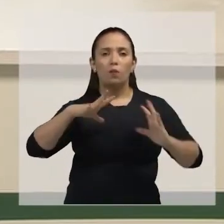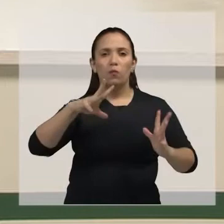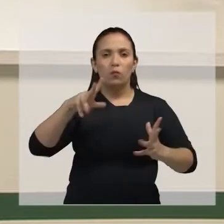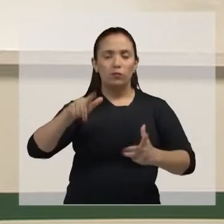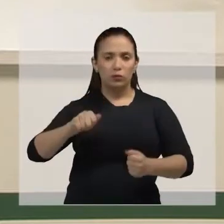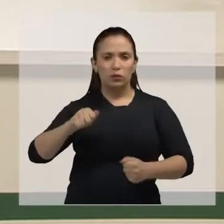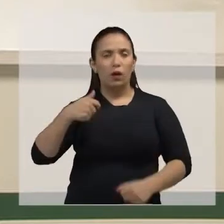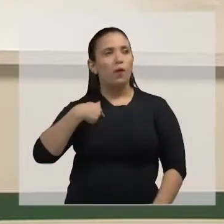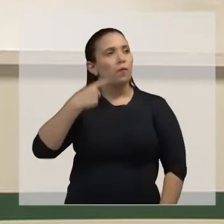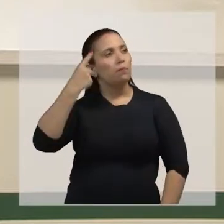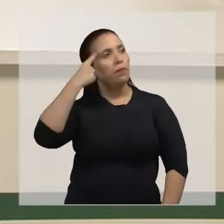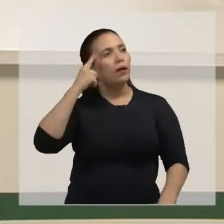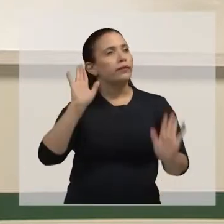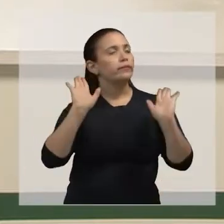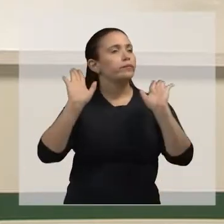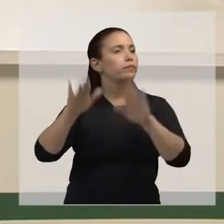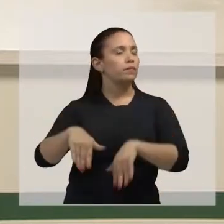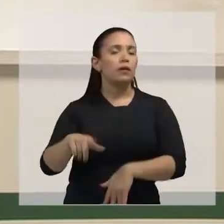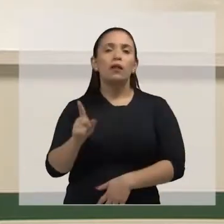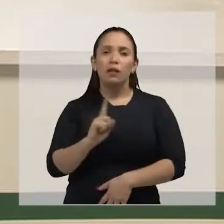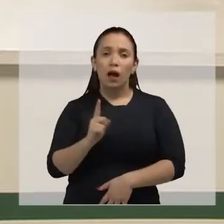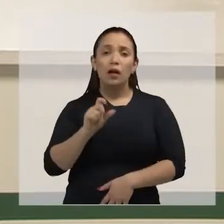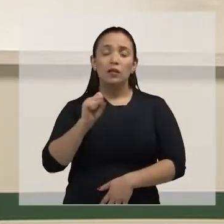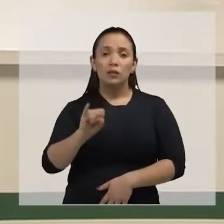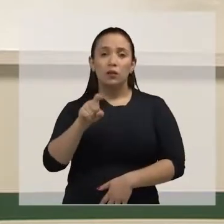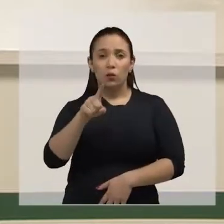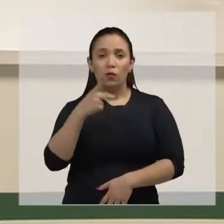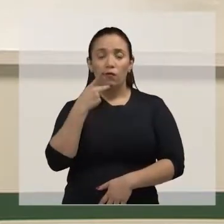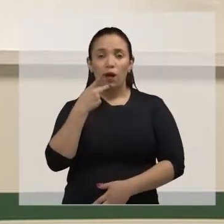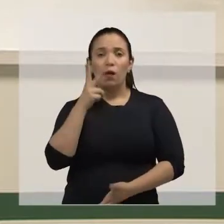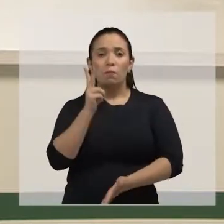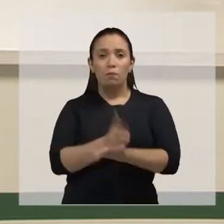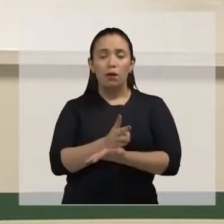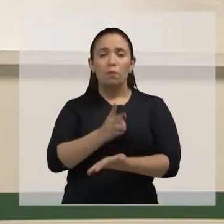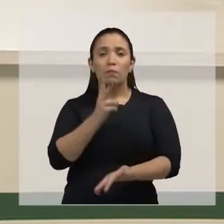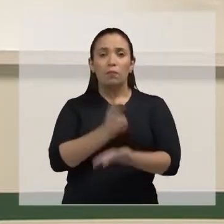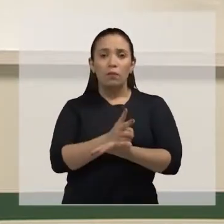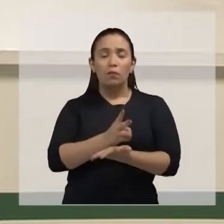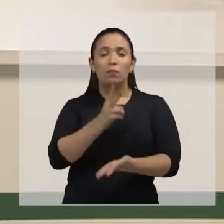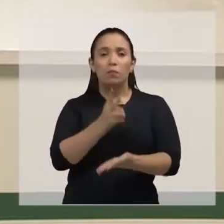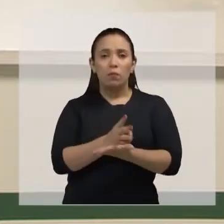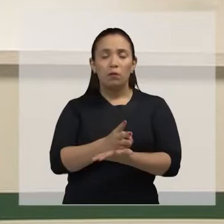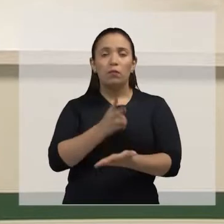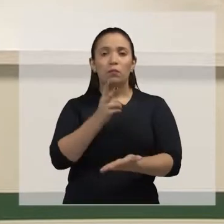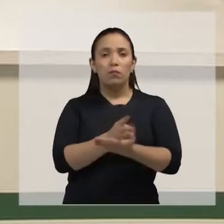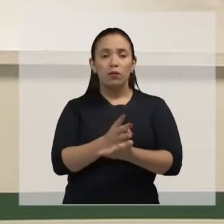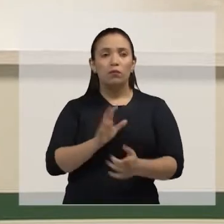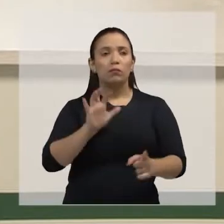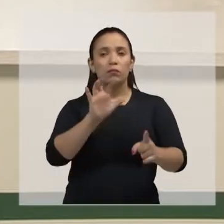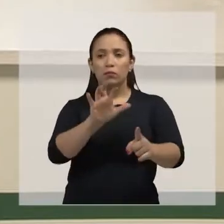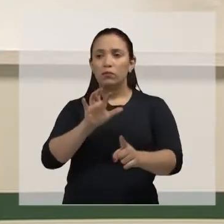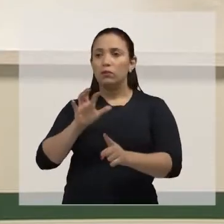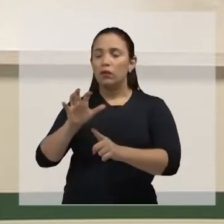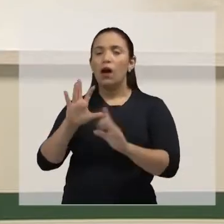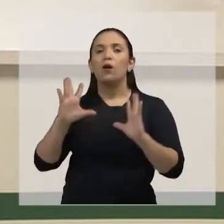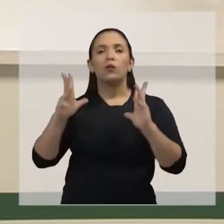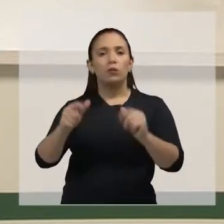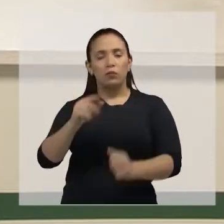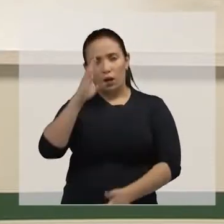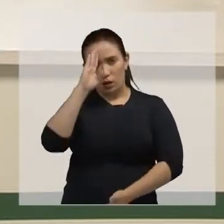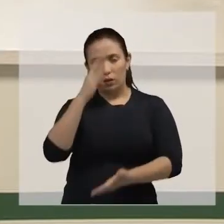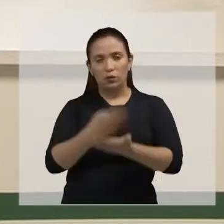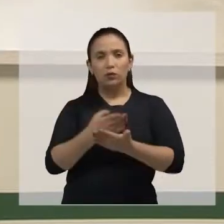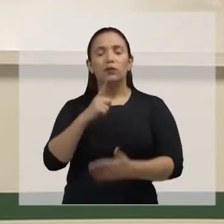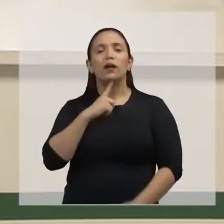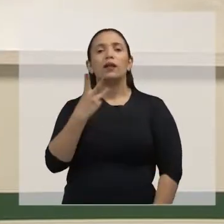Eu pensava que era papo isso aí. Se você ficar repetindo a mesma coisa, história mil vezes. as pessoas acreditam. E tem 30% das pessoas